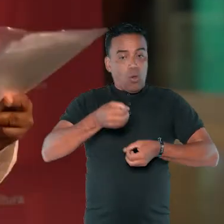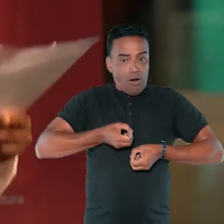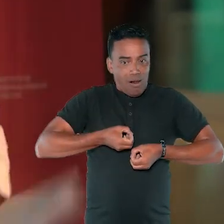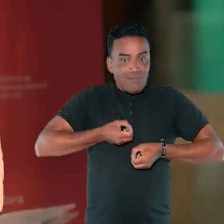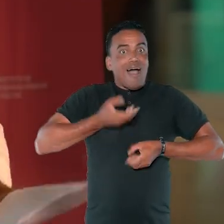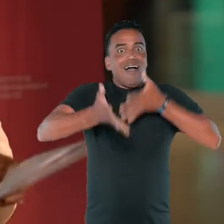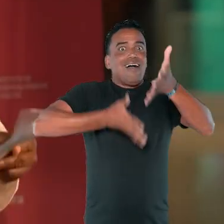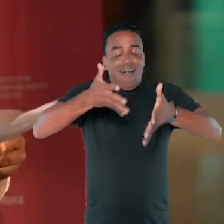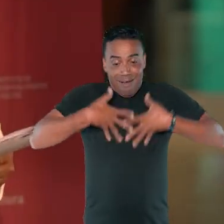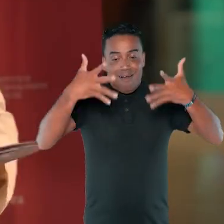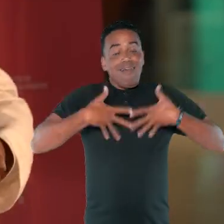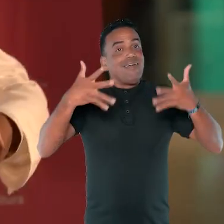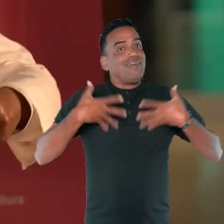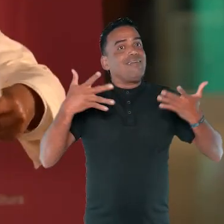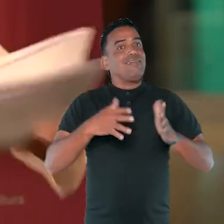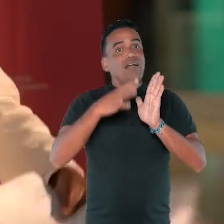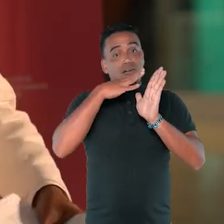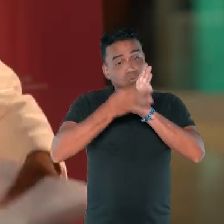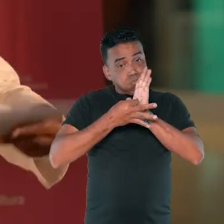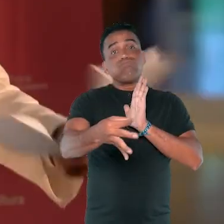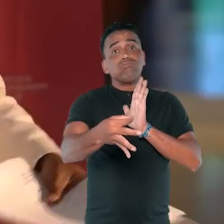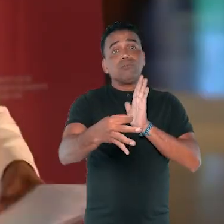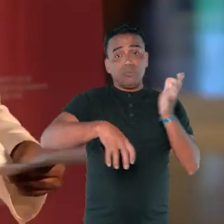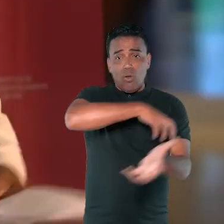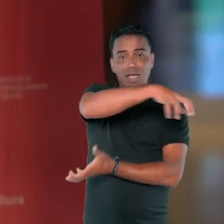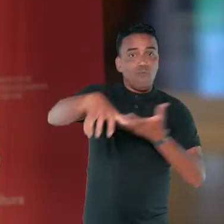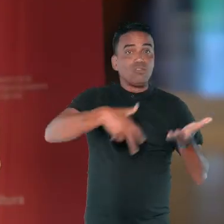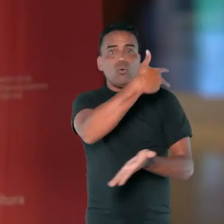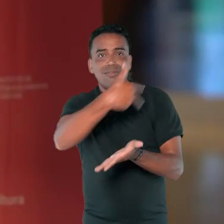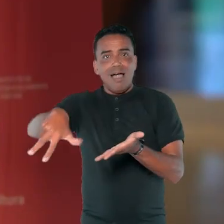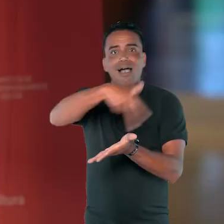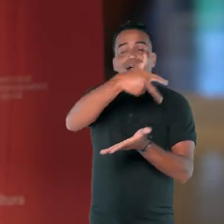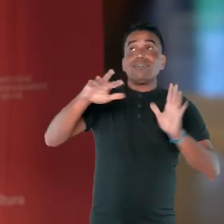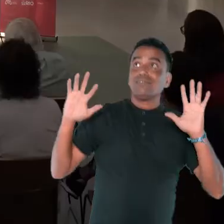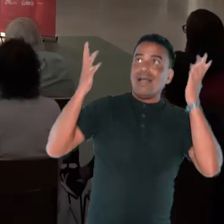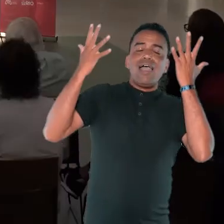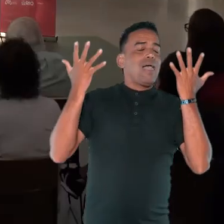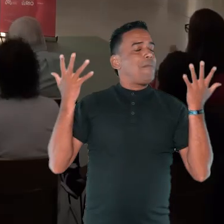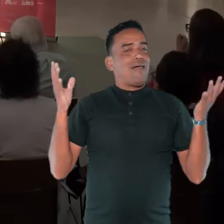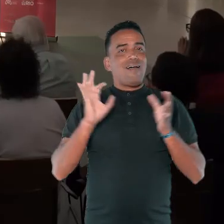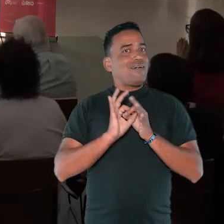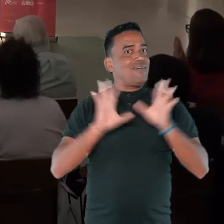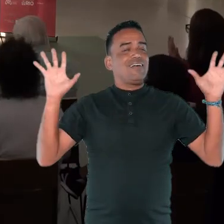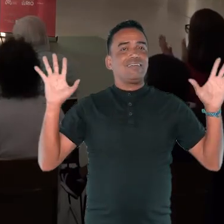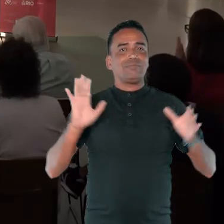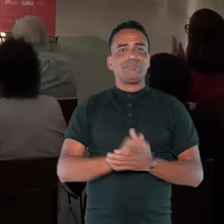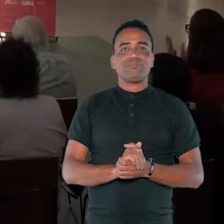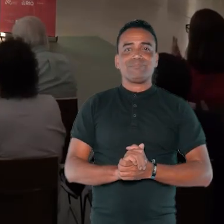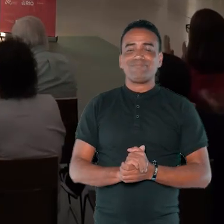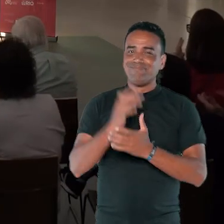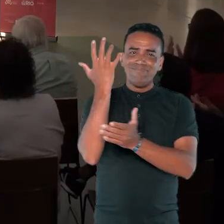alegria crítica, uma revolução que dança, que celebra, que festeja. É interessante.